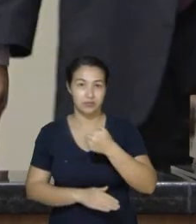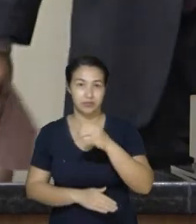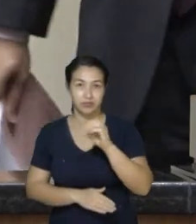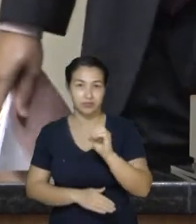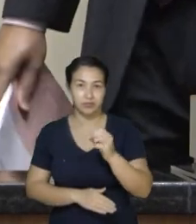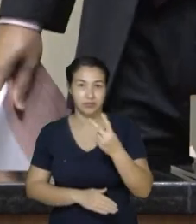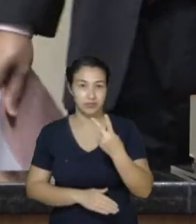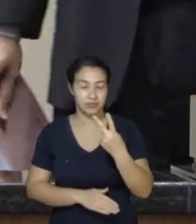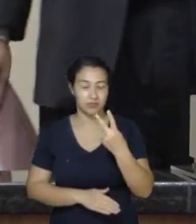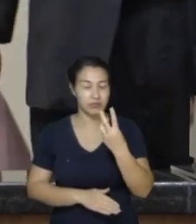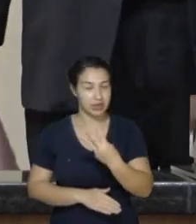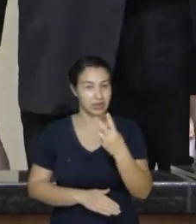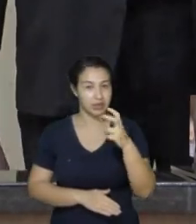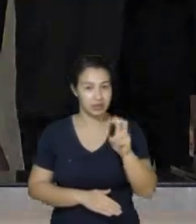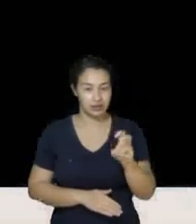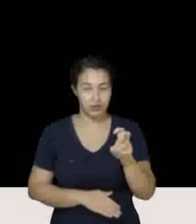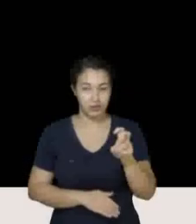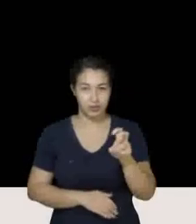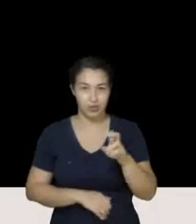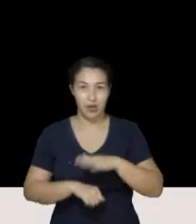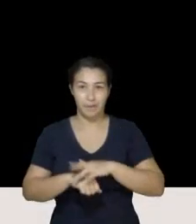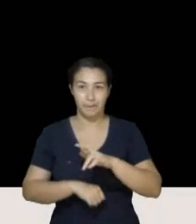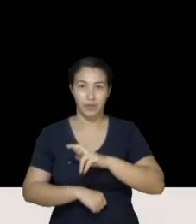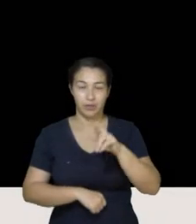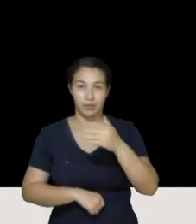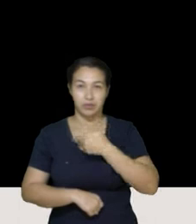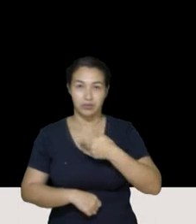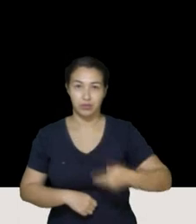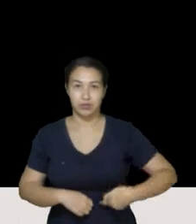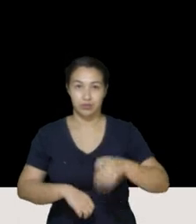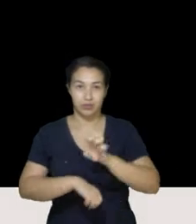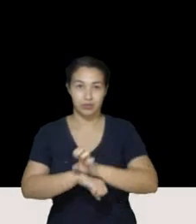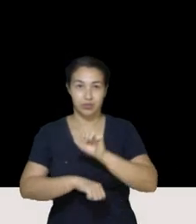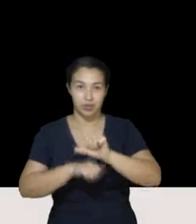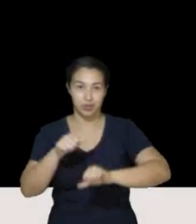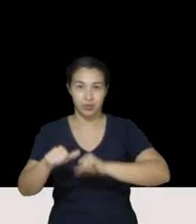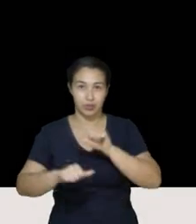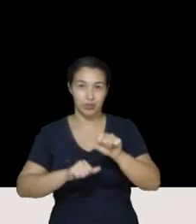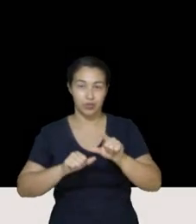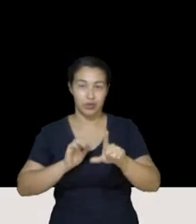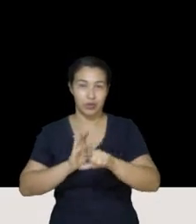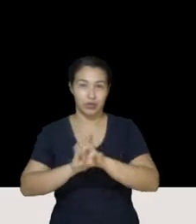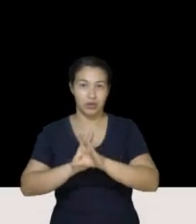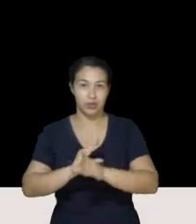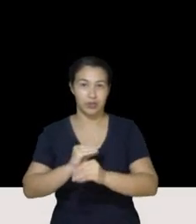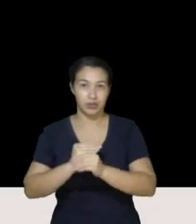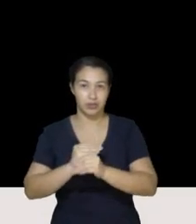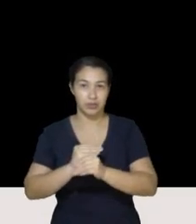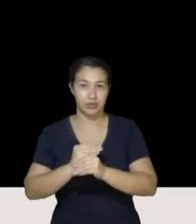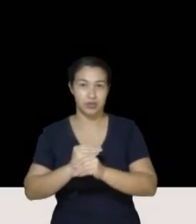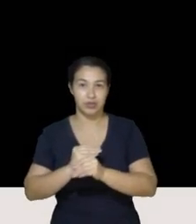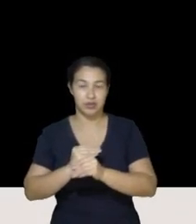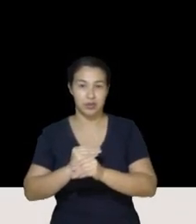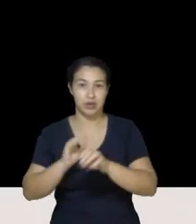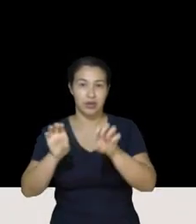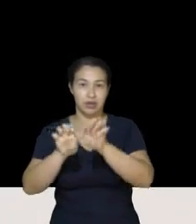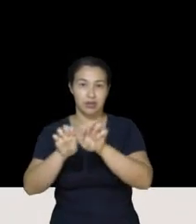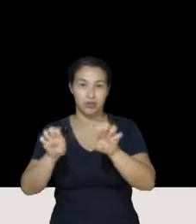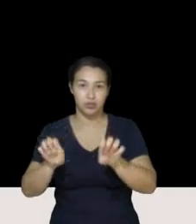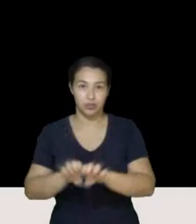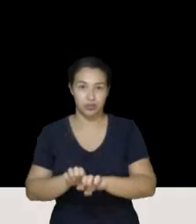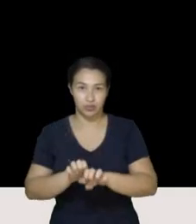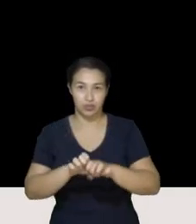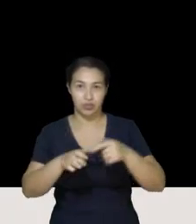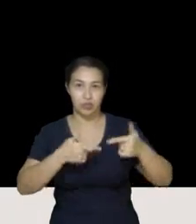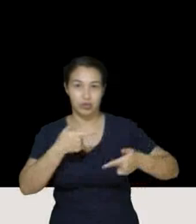1035, que é de autoria do Governo do Estado, que altera a lei complementar e estabelece estrutura de carreira e reestrutura de